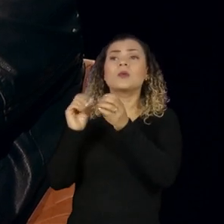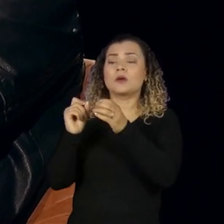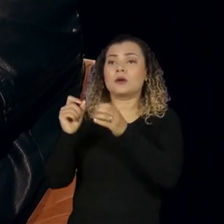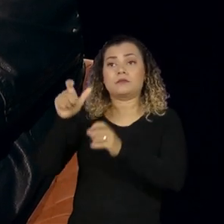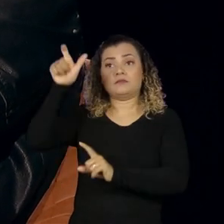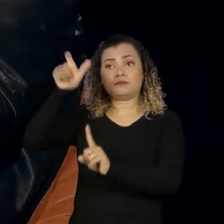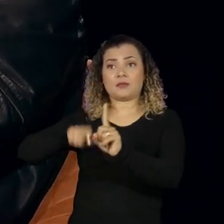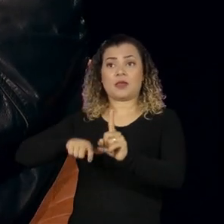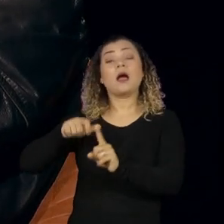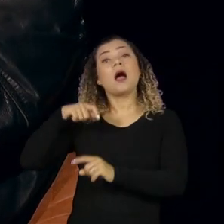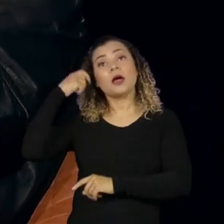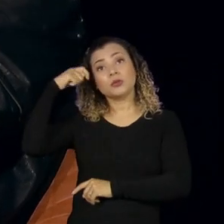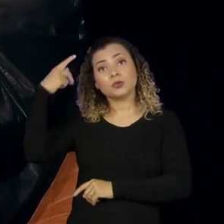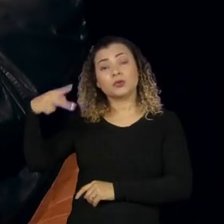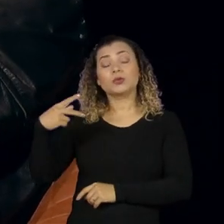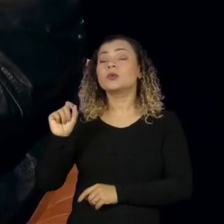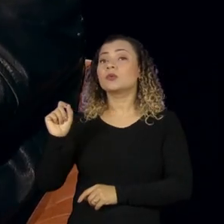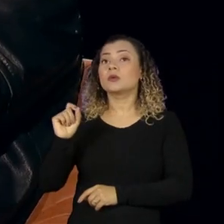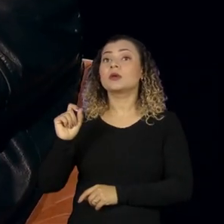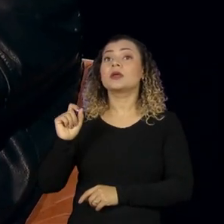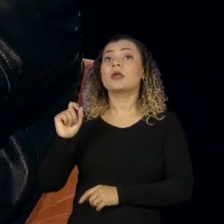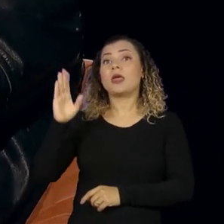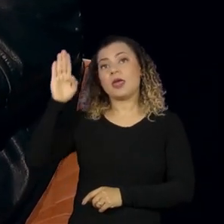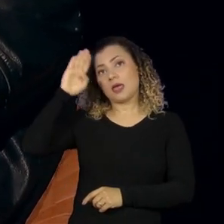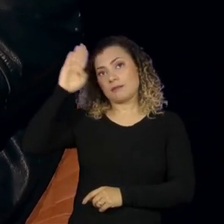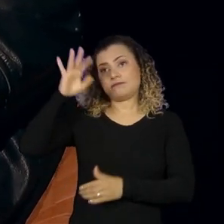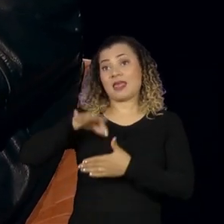do Ferro, que era o líder da classe.